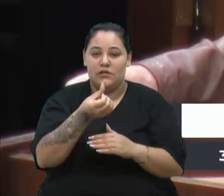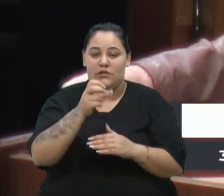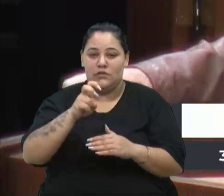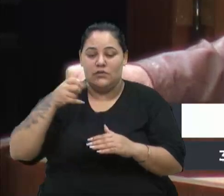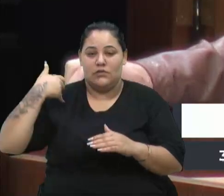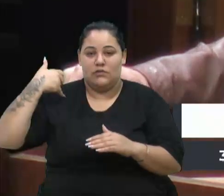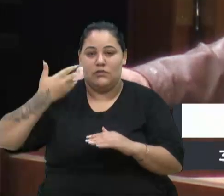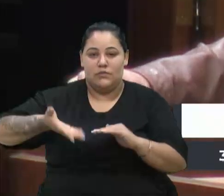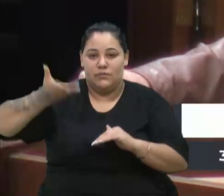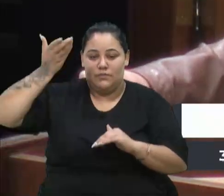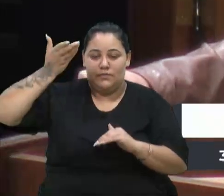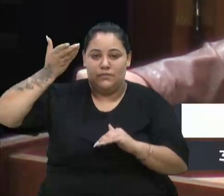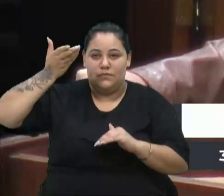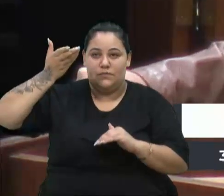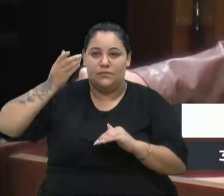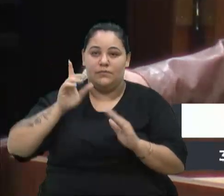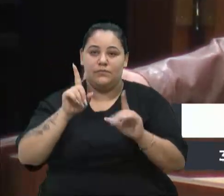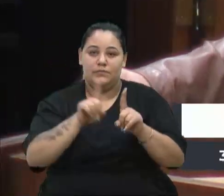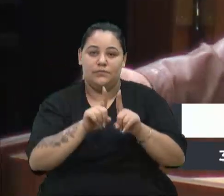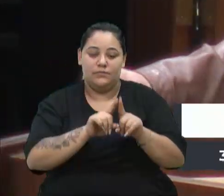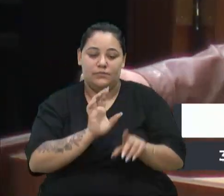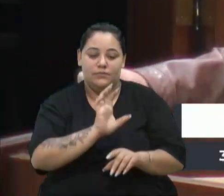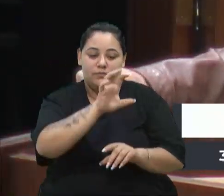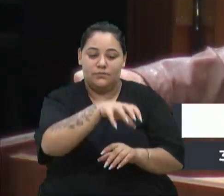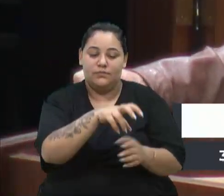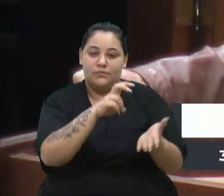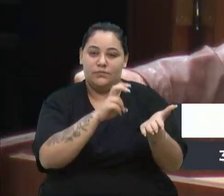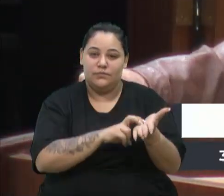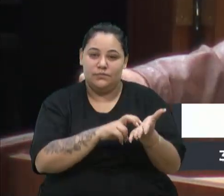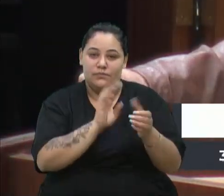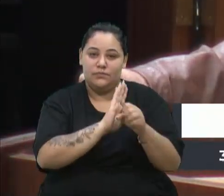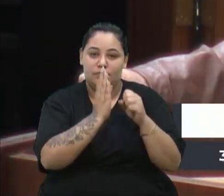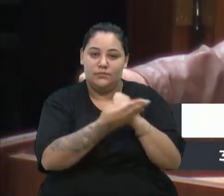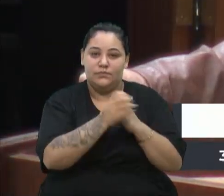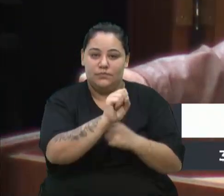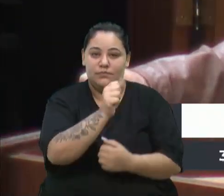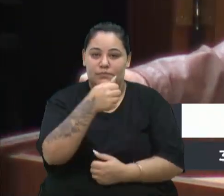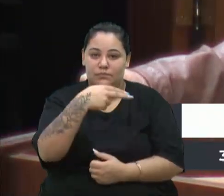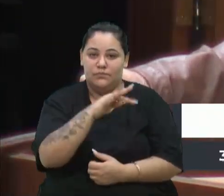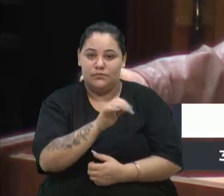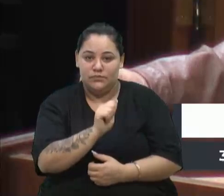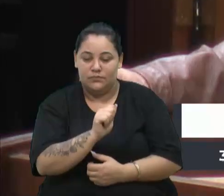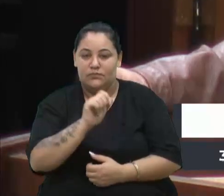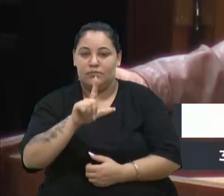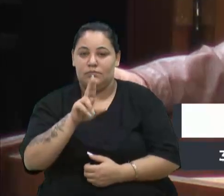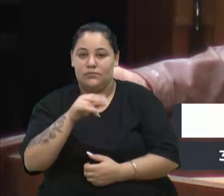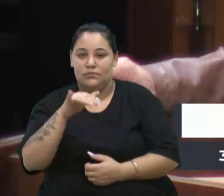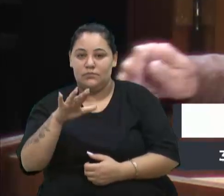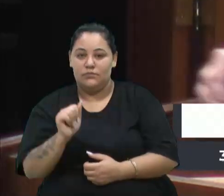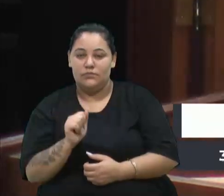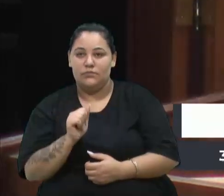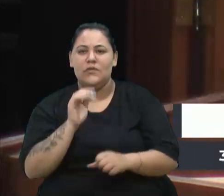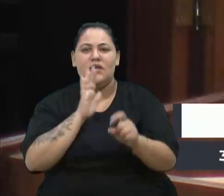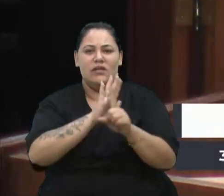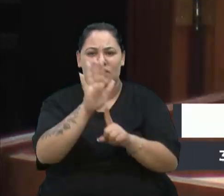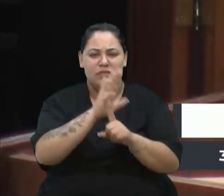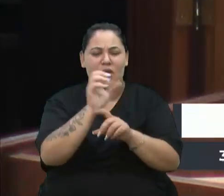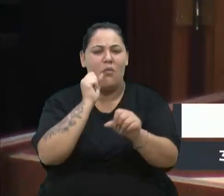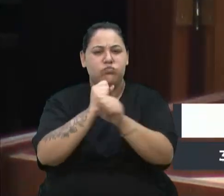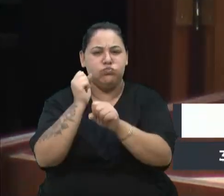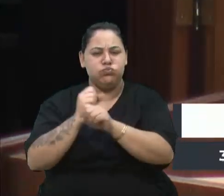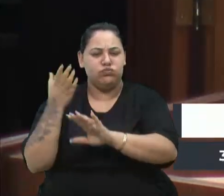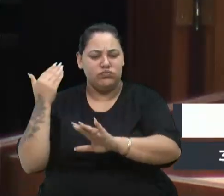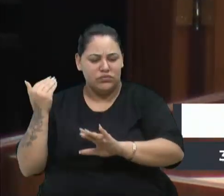também uma agência bancária para Caxias do Sul, no bairro Santa Lúcia. Demanda essa antiga da região que muito